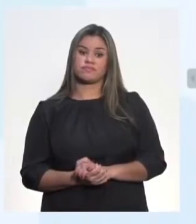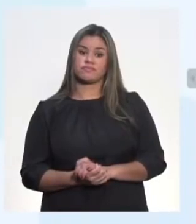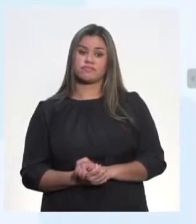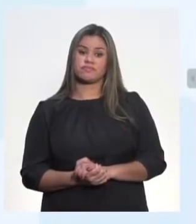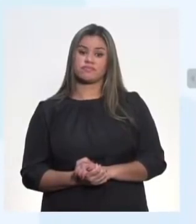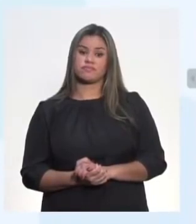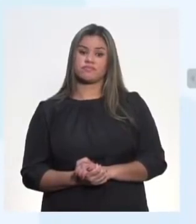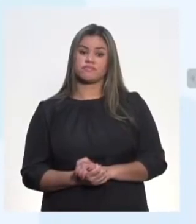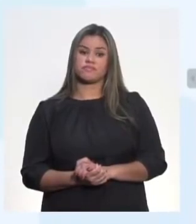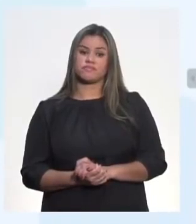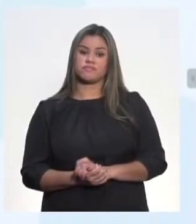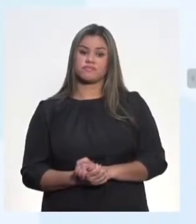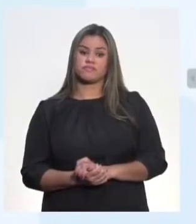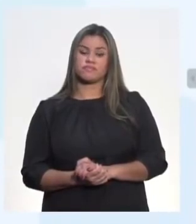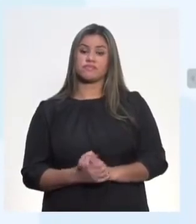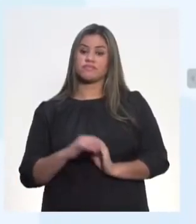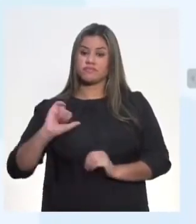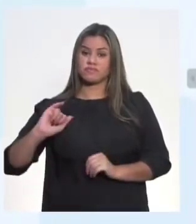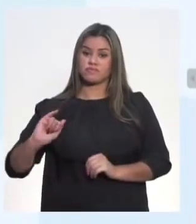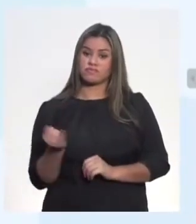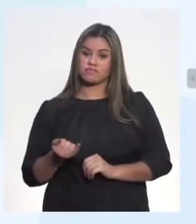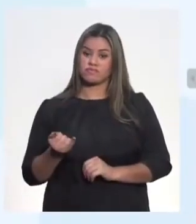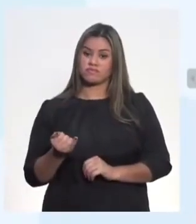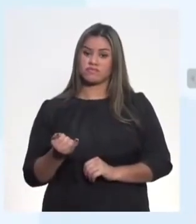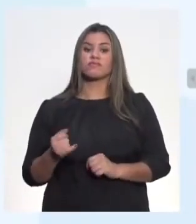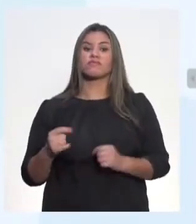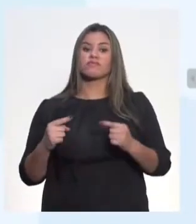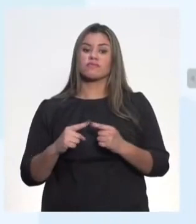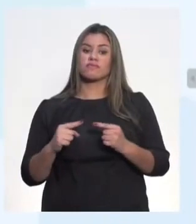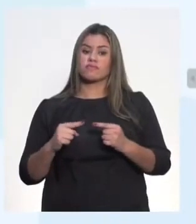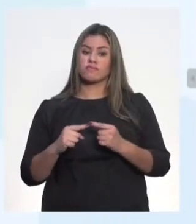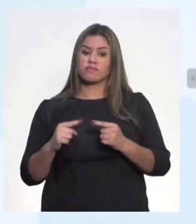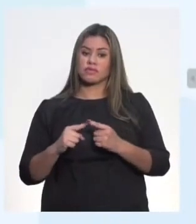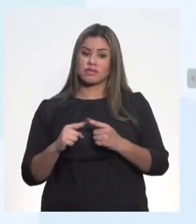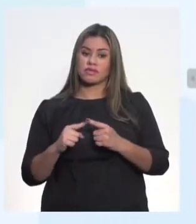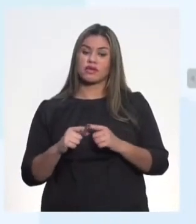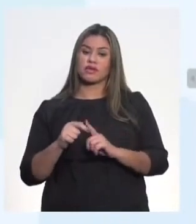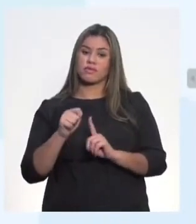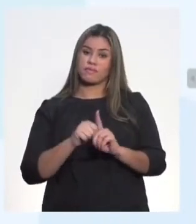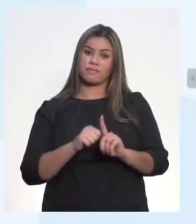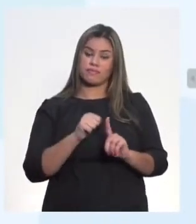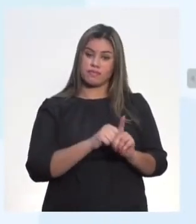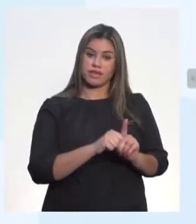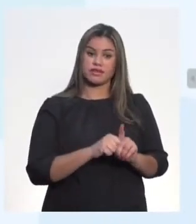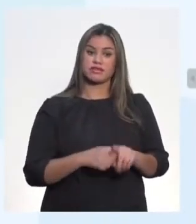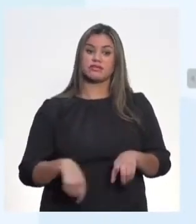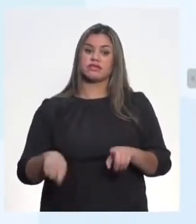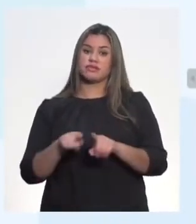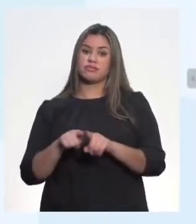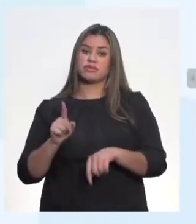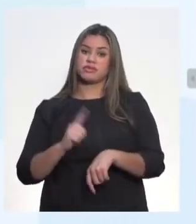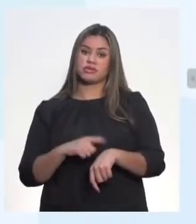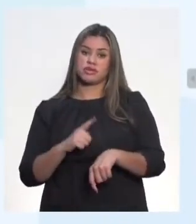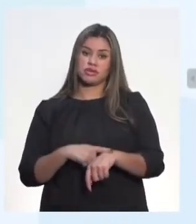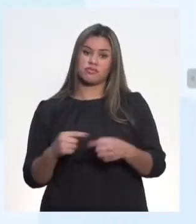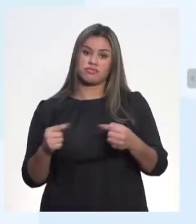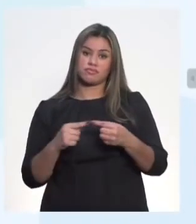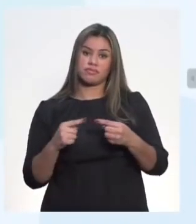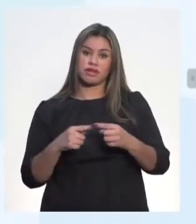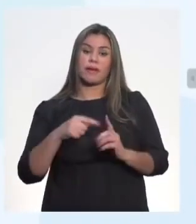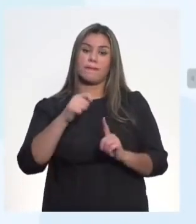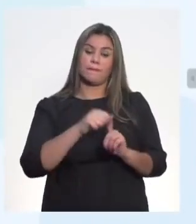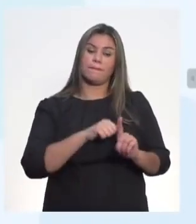novo. Juros, taxa ao mês e tempo também ao mês. A